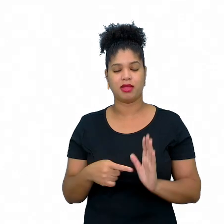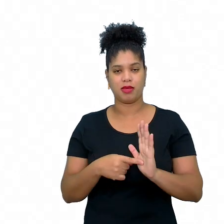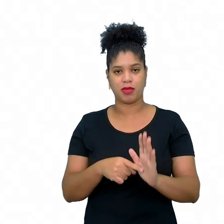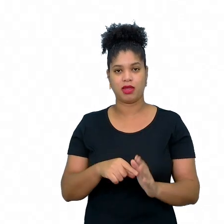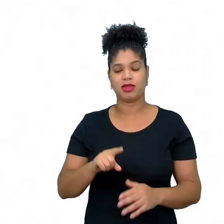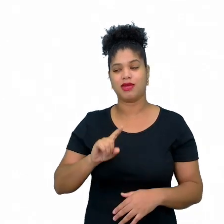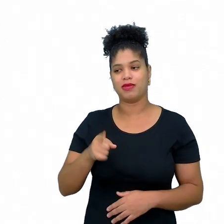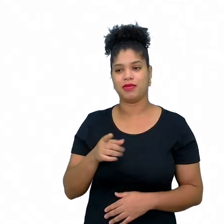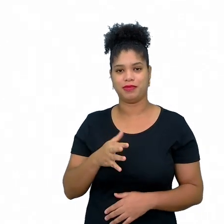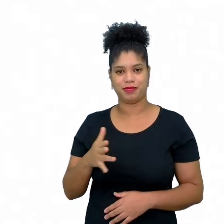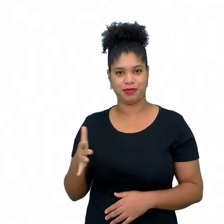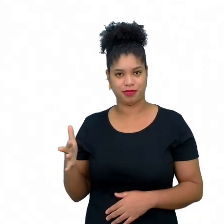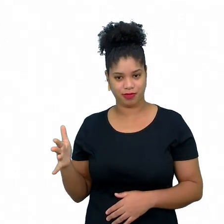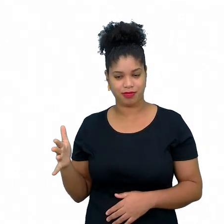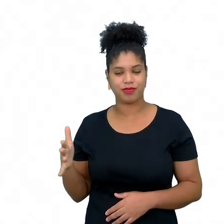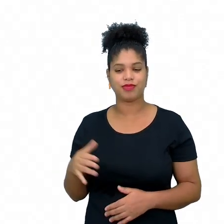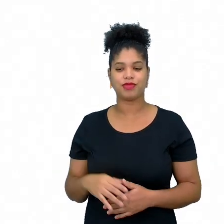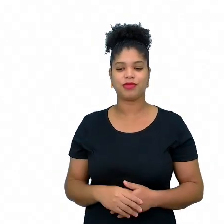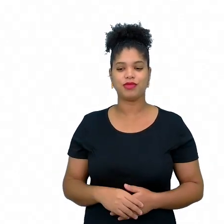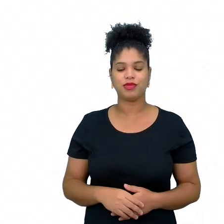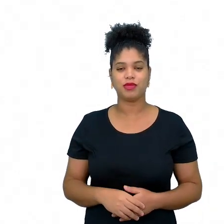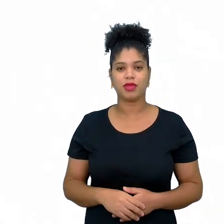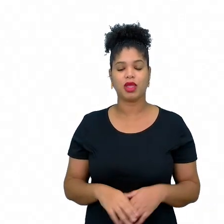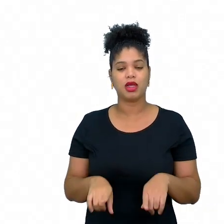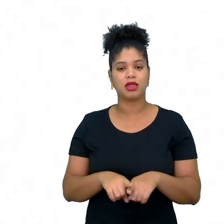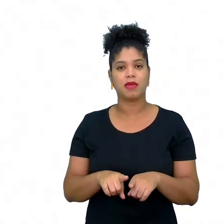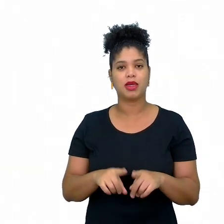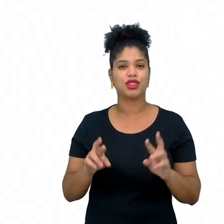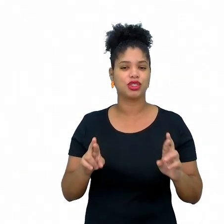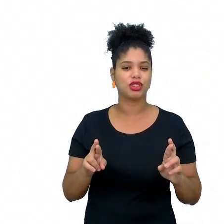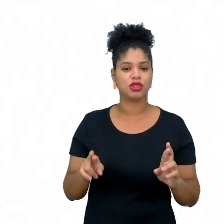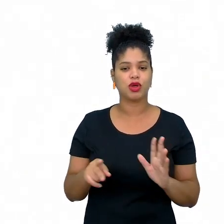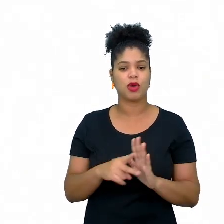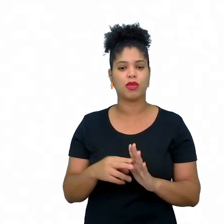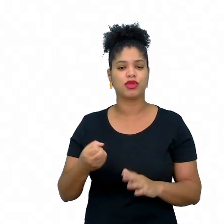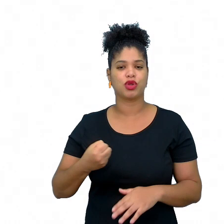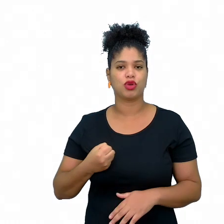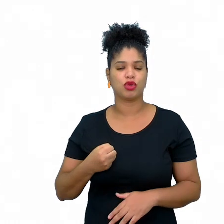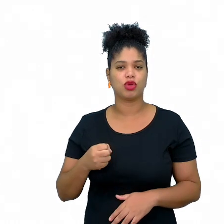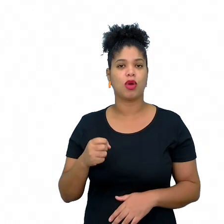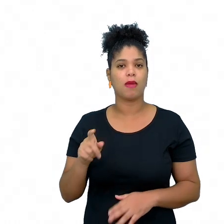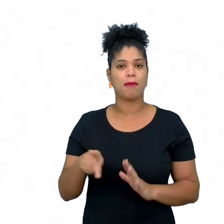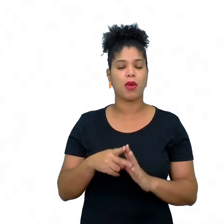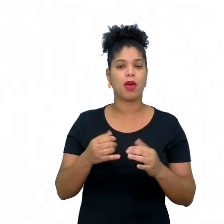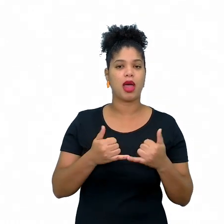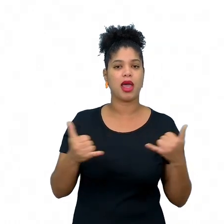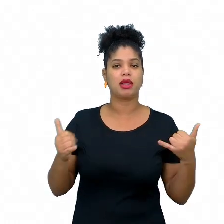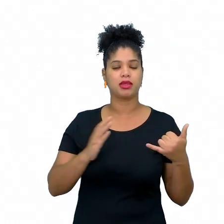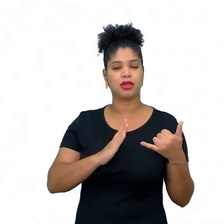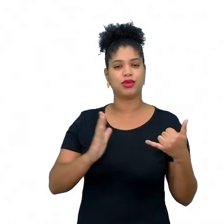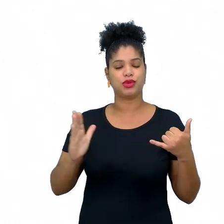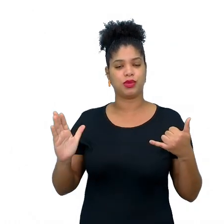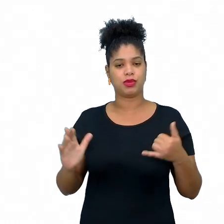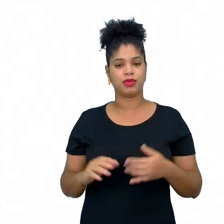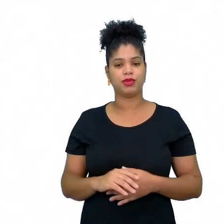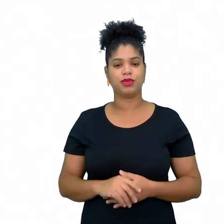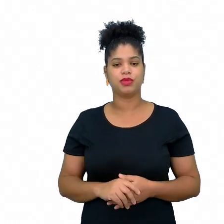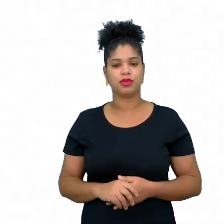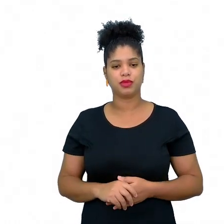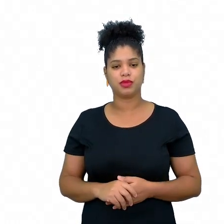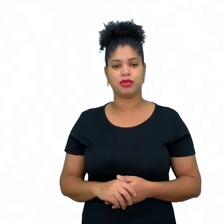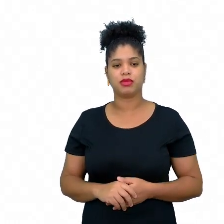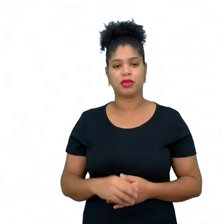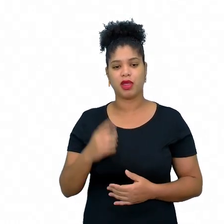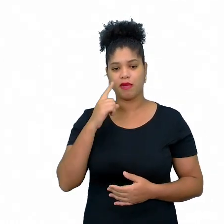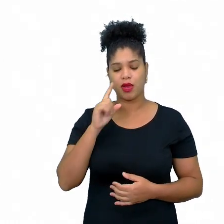é infinita e não periódica, e estimar a localização desse número lá na reta numérica.